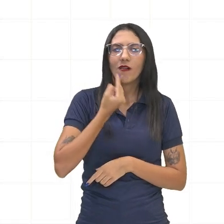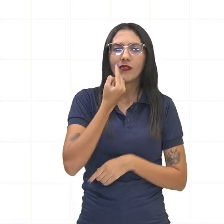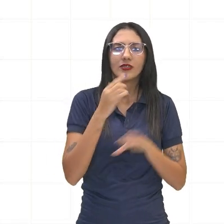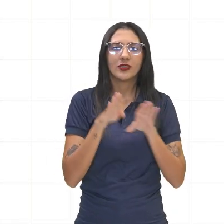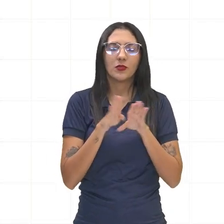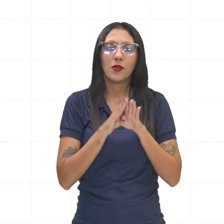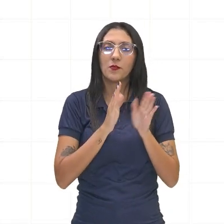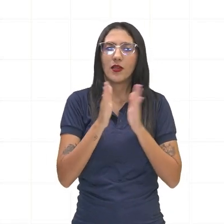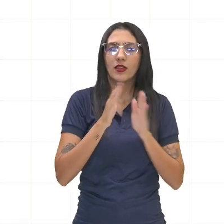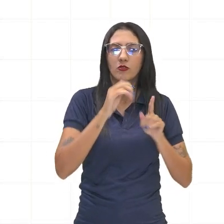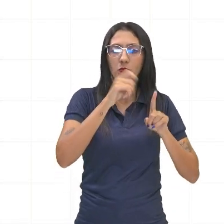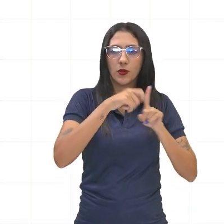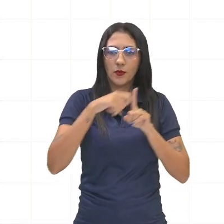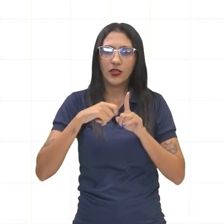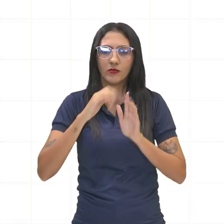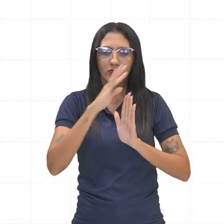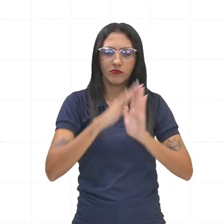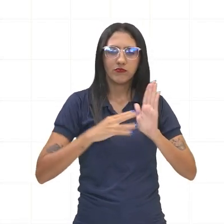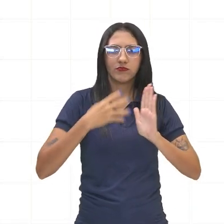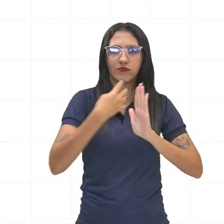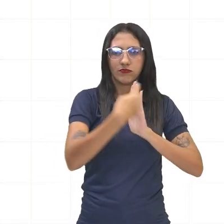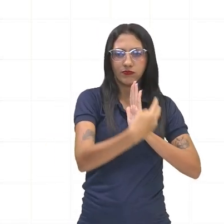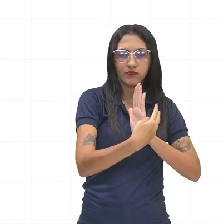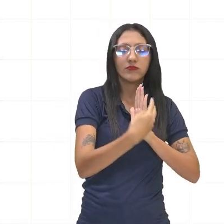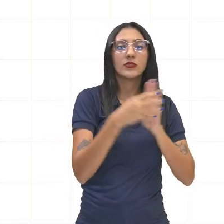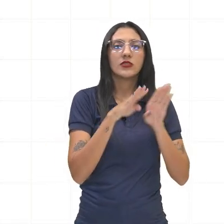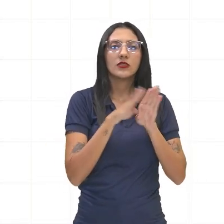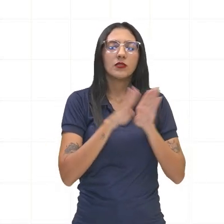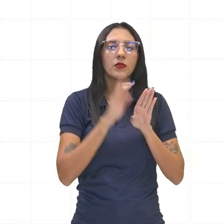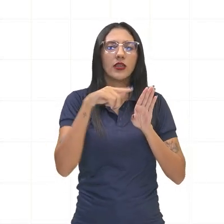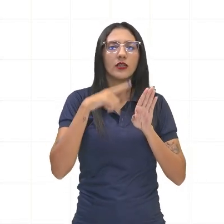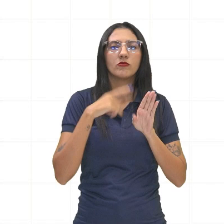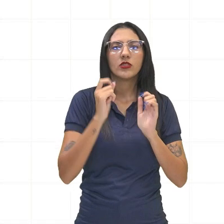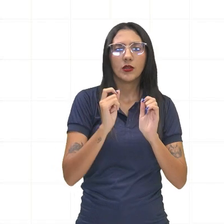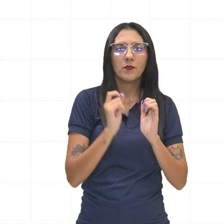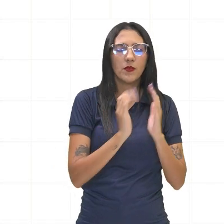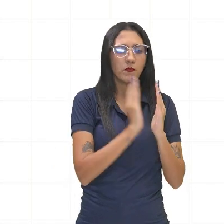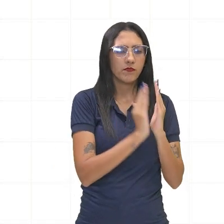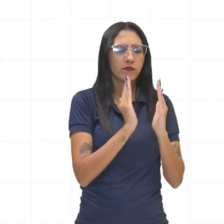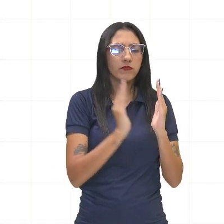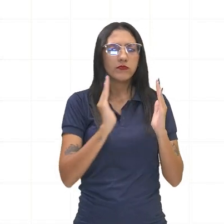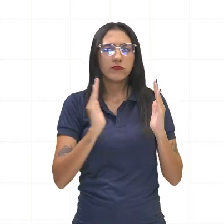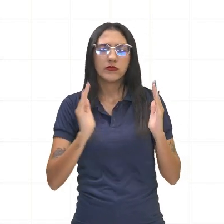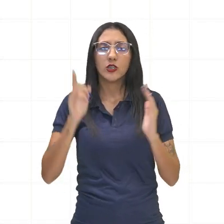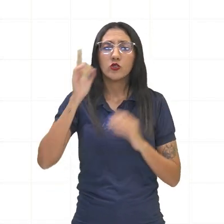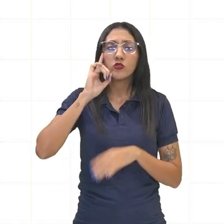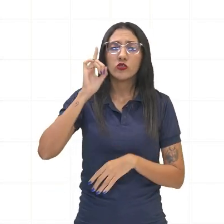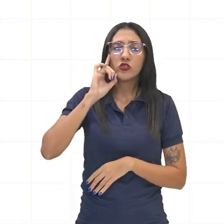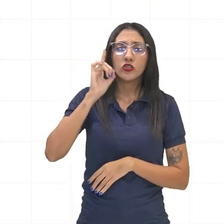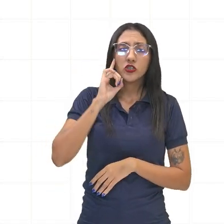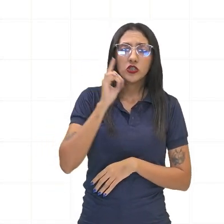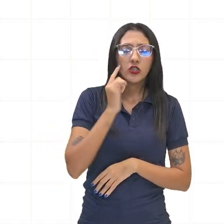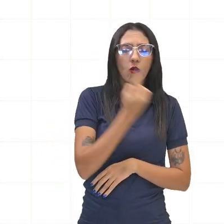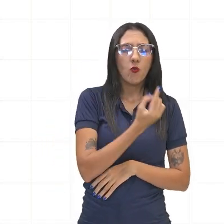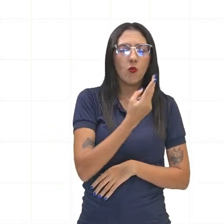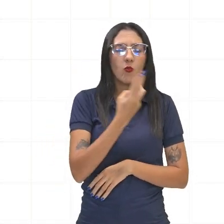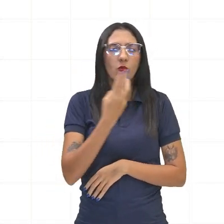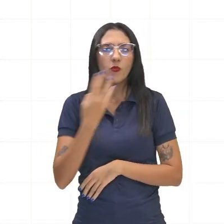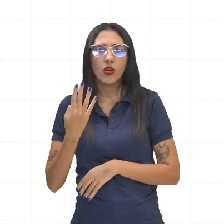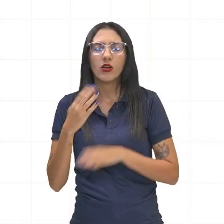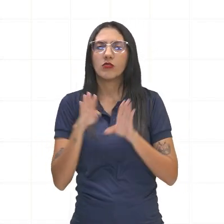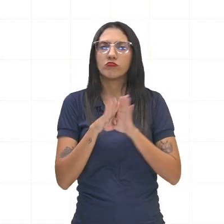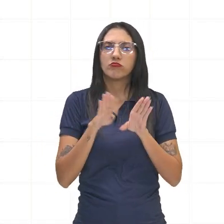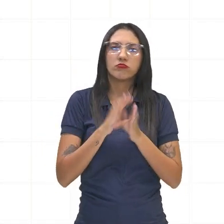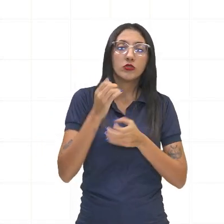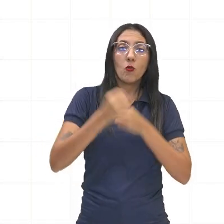calendários para calcular a sucessão dos dias e dos meses dos anos,